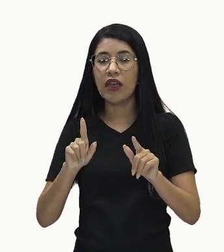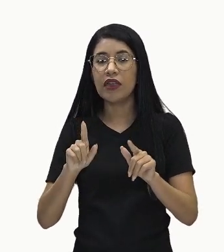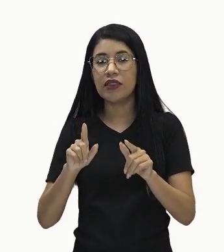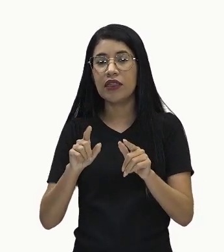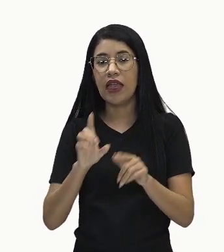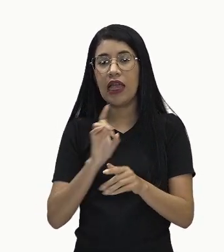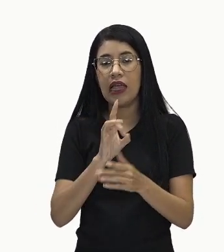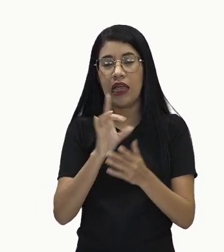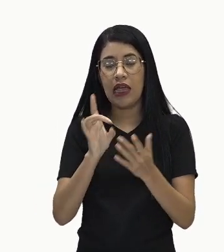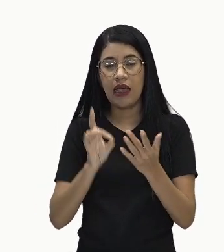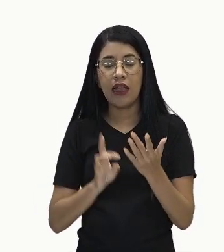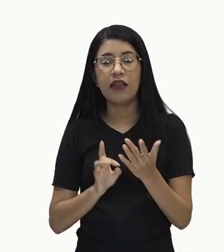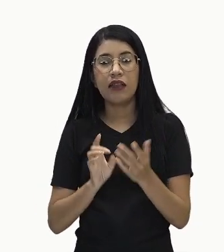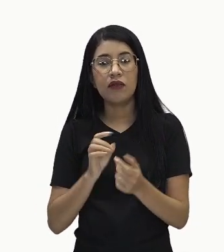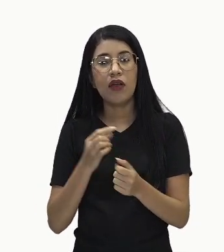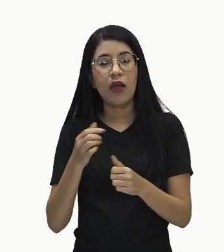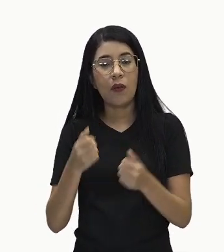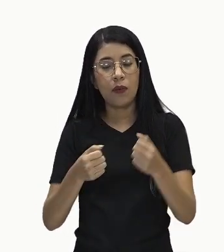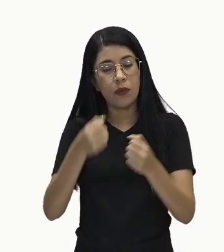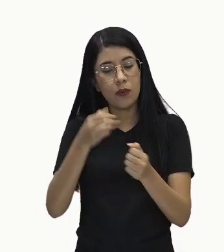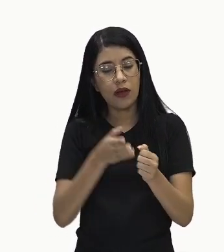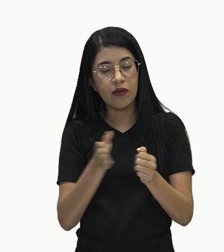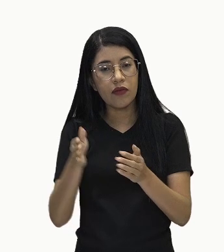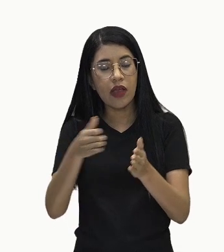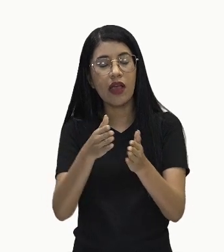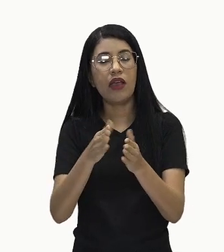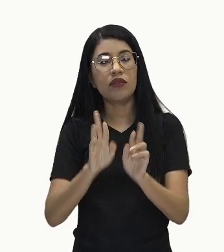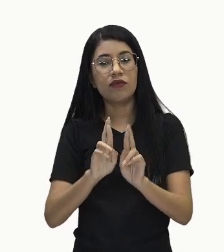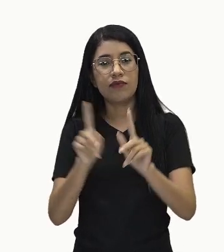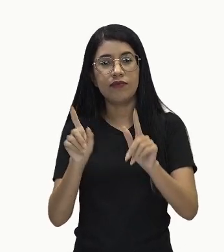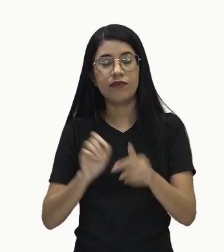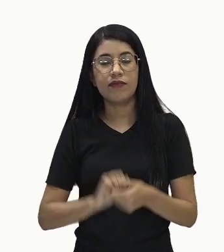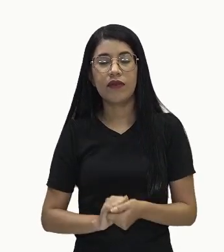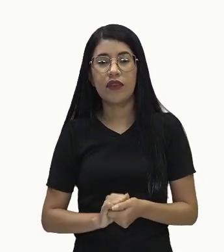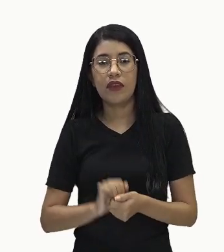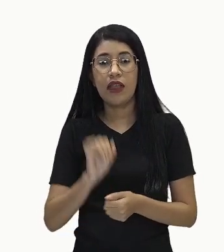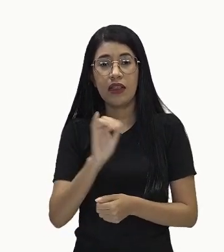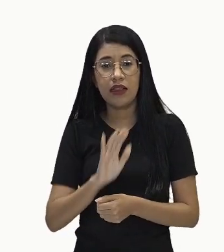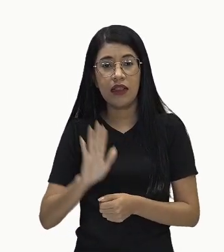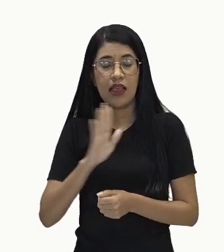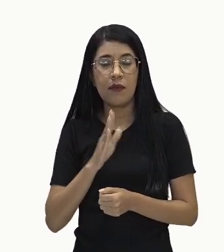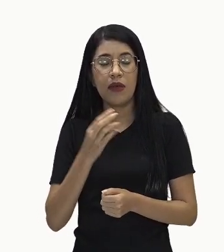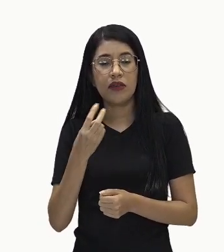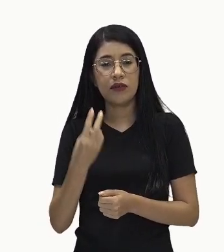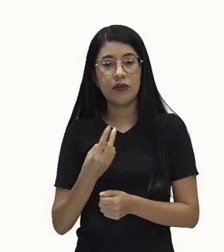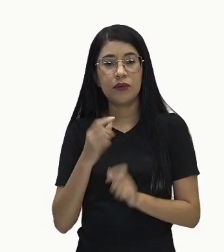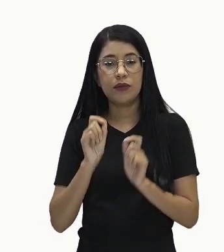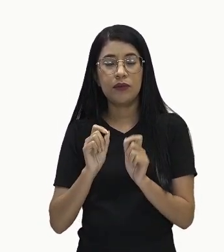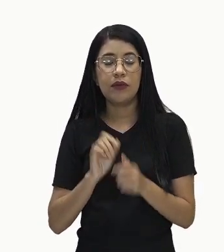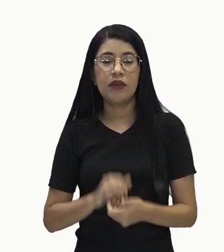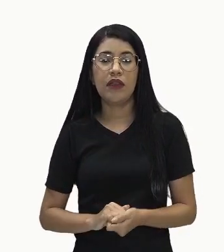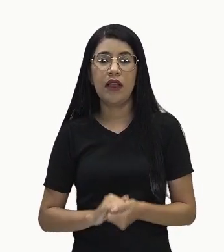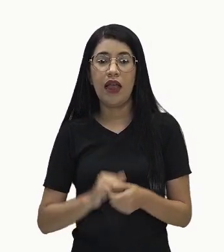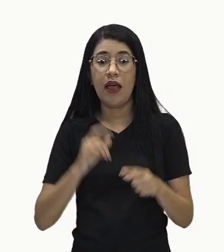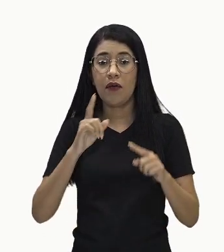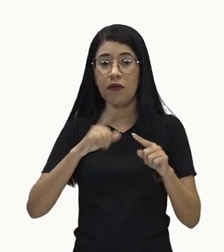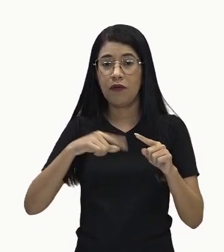gente observa que existe aí uma variação de tempo, minutos, para cada viagem. O quadro